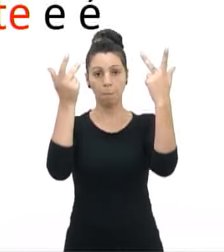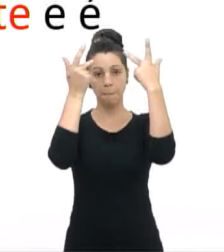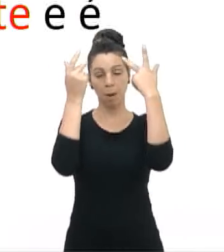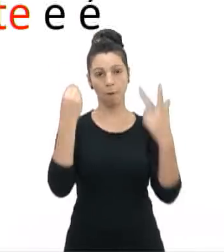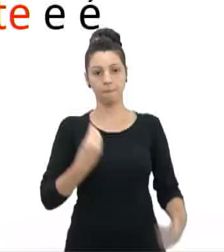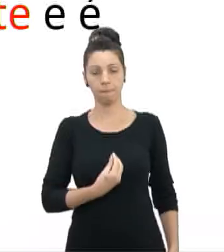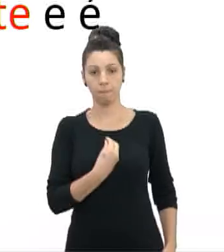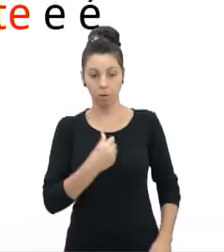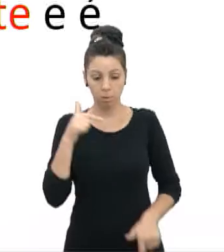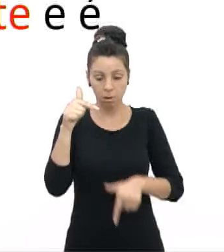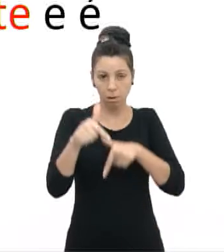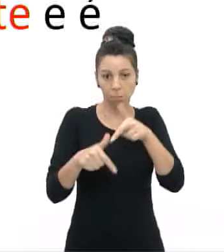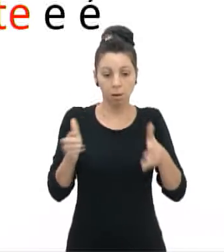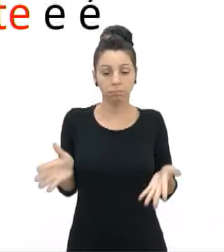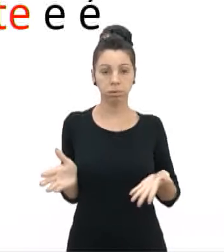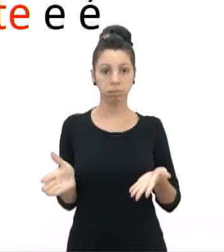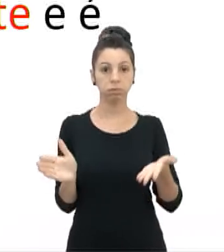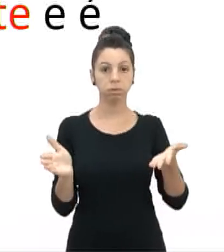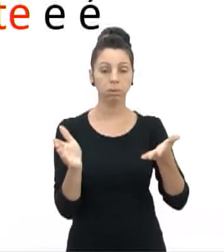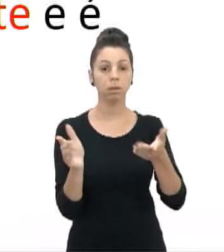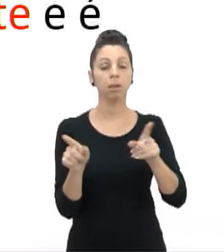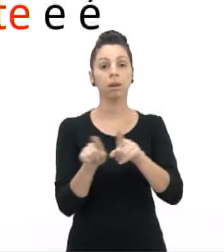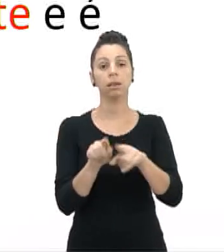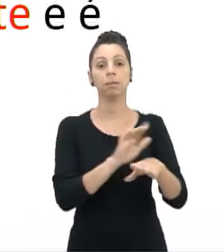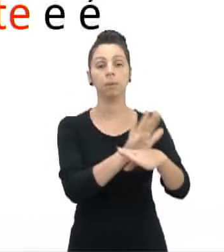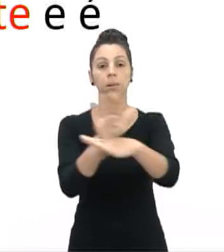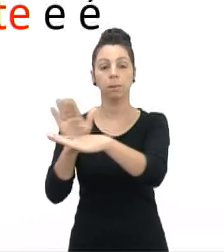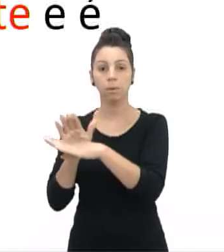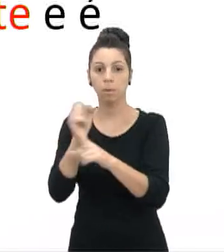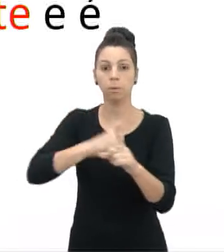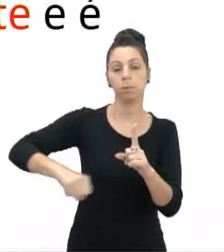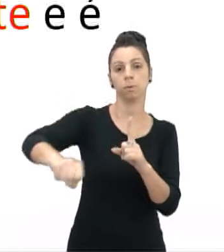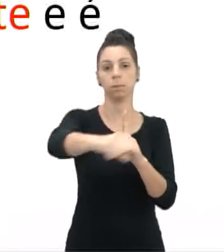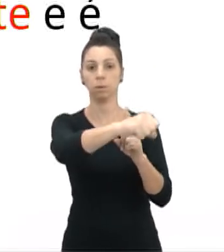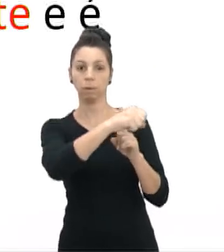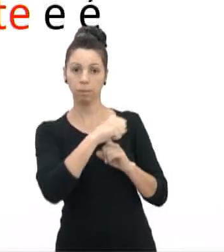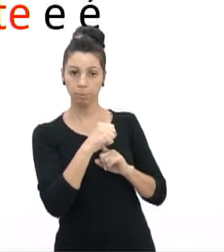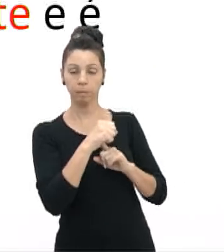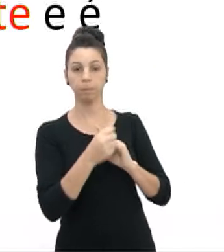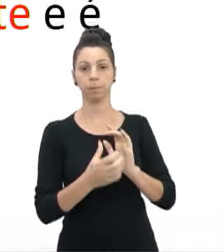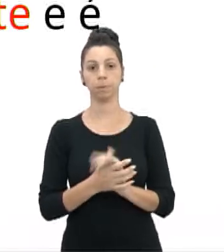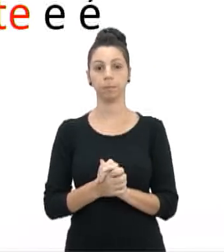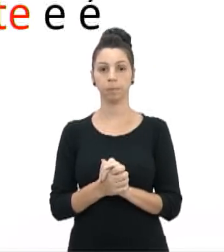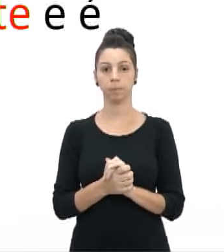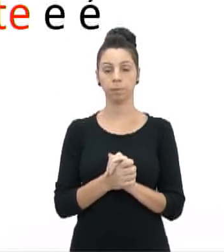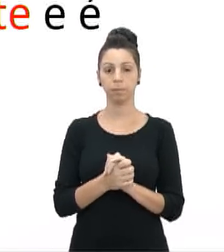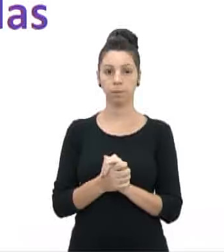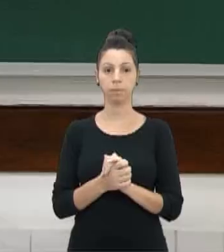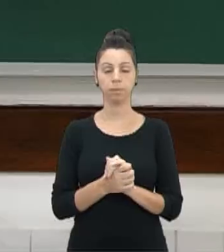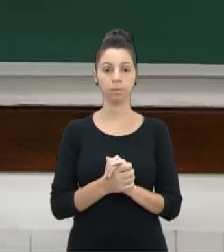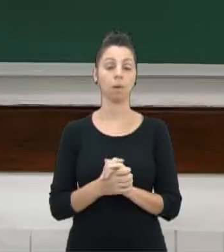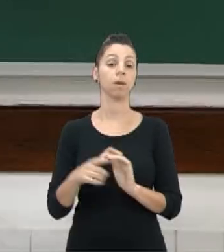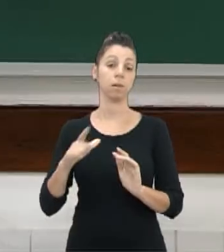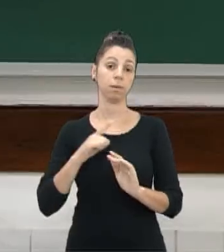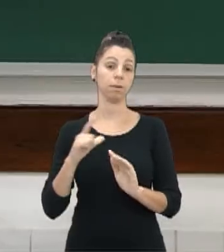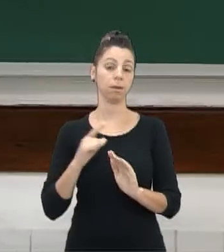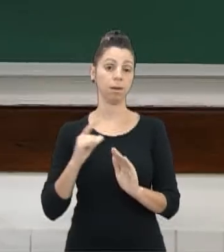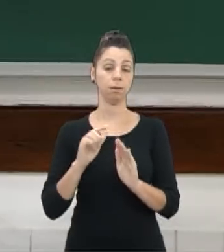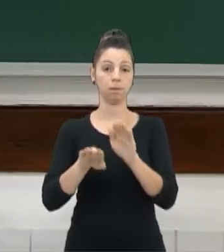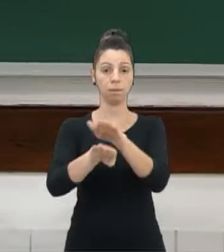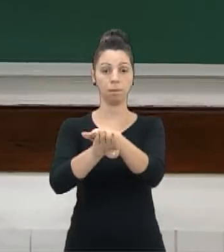trabalha produtivamente e é capaz de contribuir com a sociedade, ok? Isso estava lá na capa, a gente